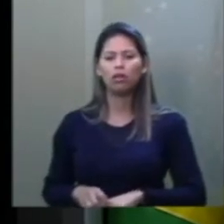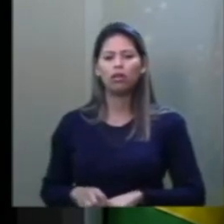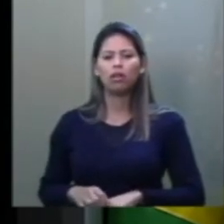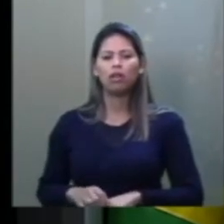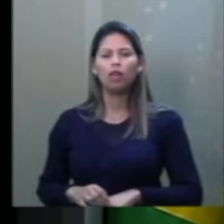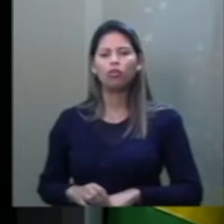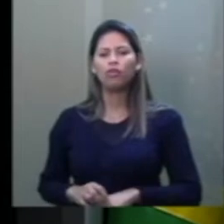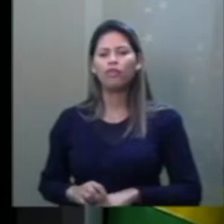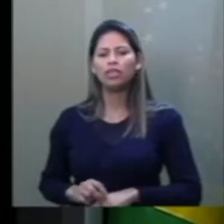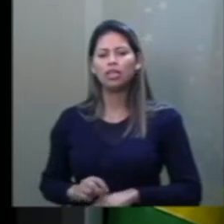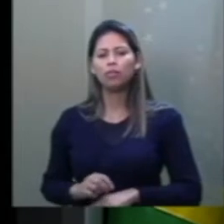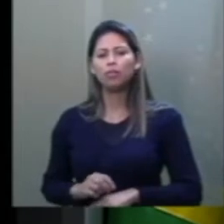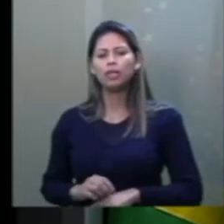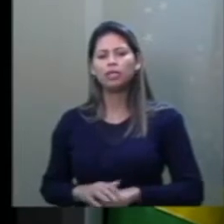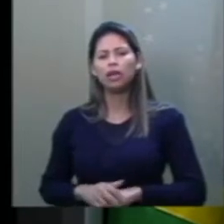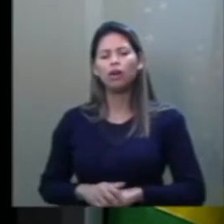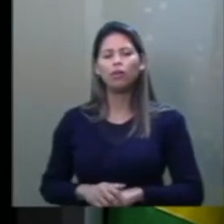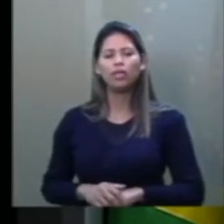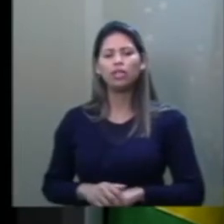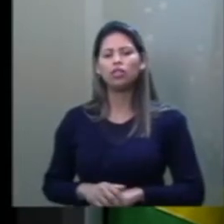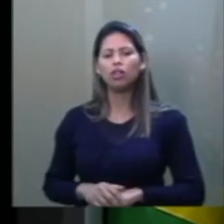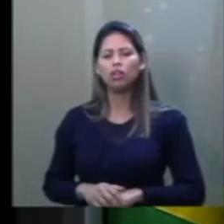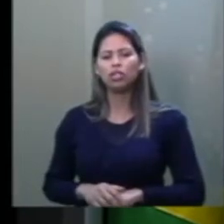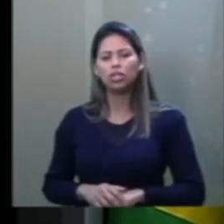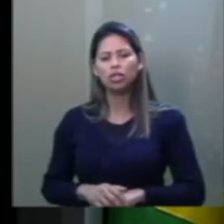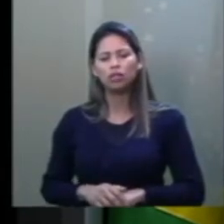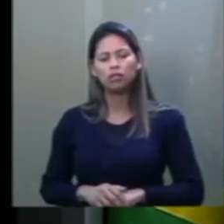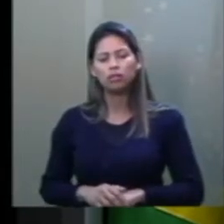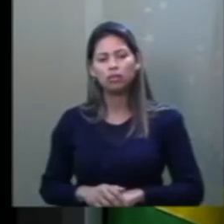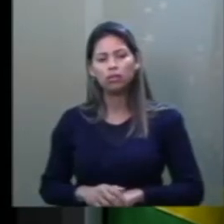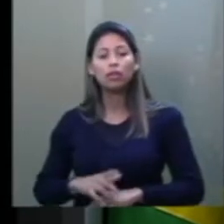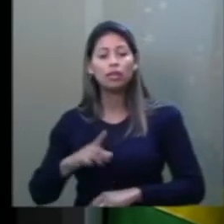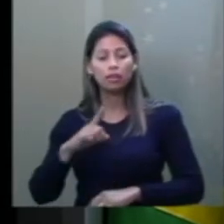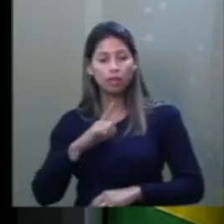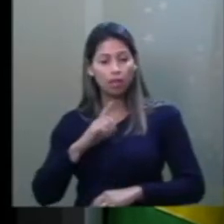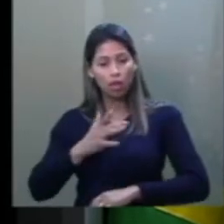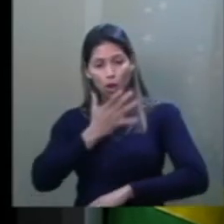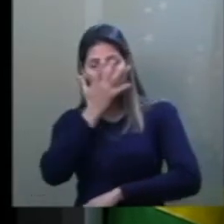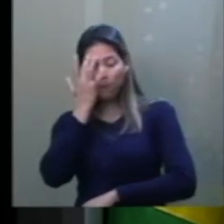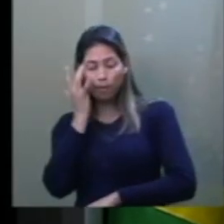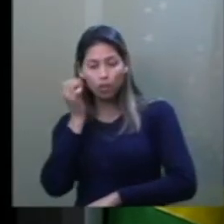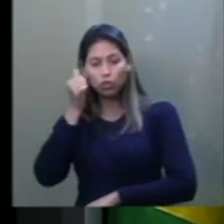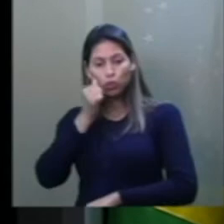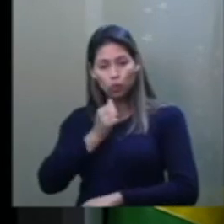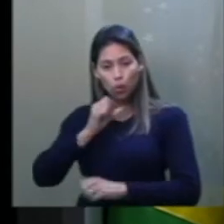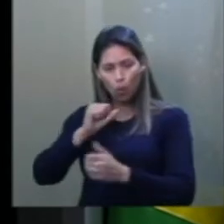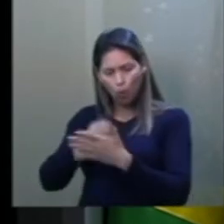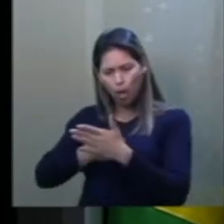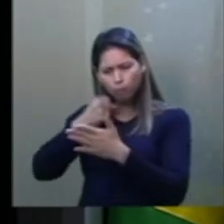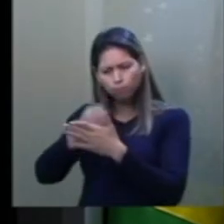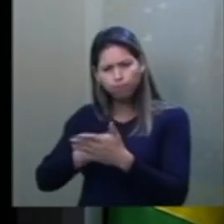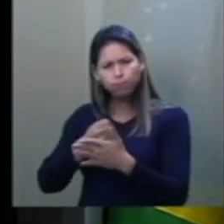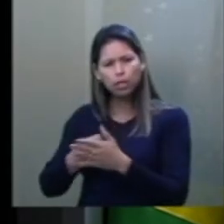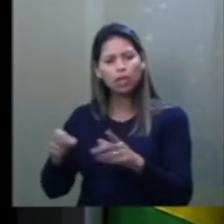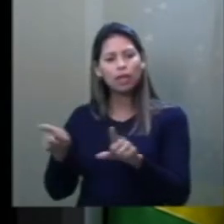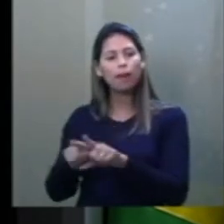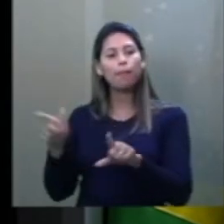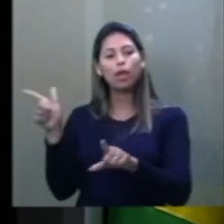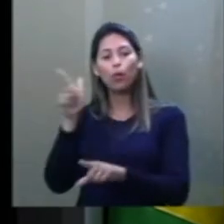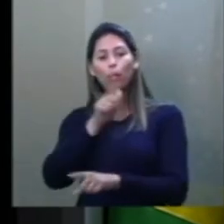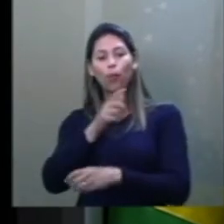penitenciário federal. Quem pensou que o sangue derramado desses guerreiros iria enfraquecer engrenagens do